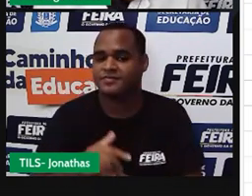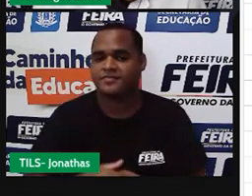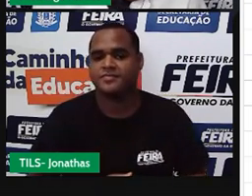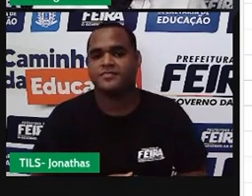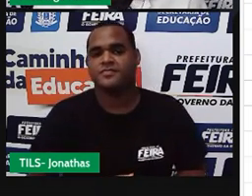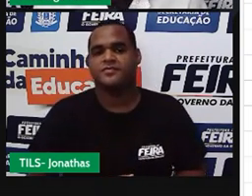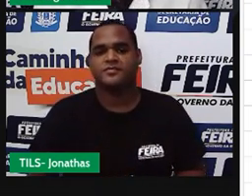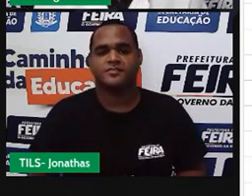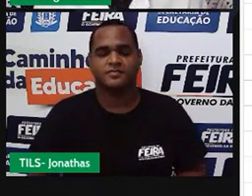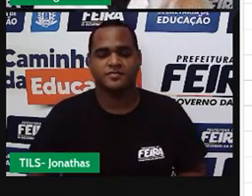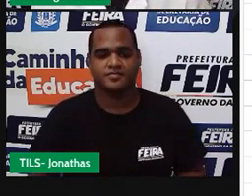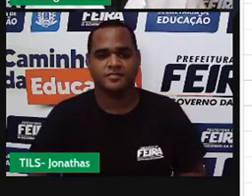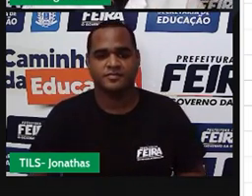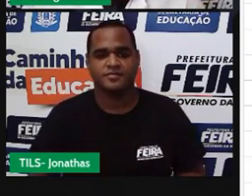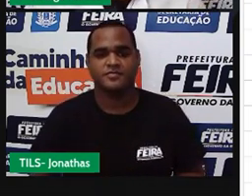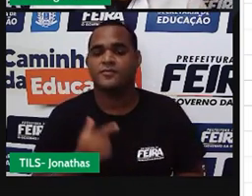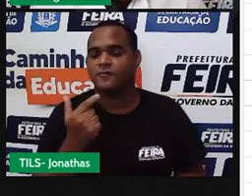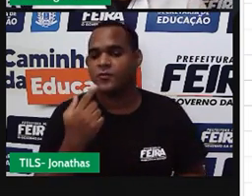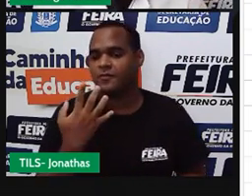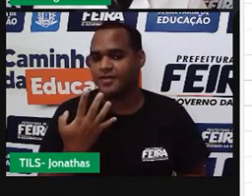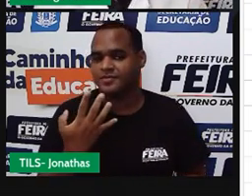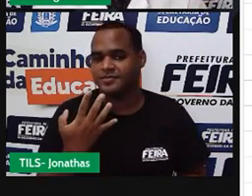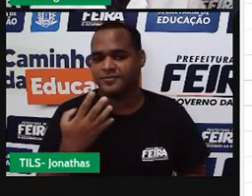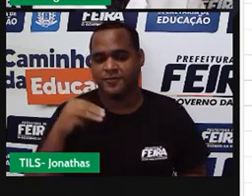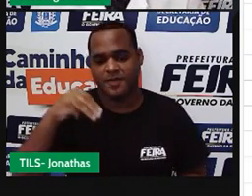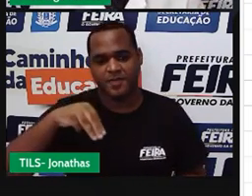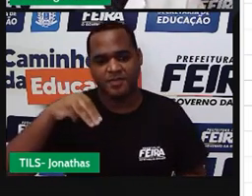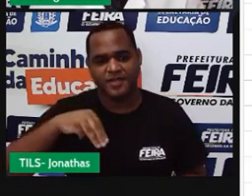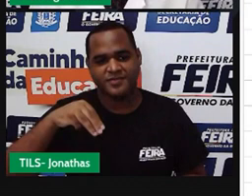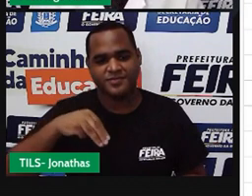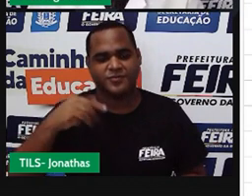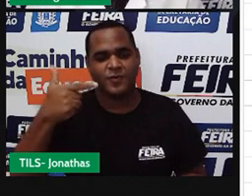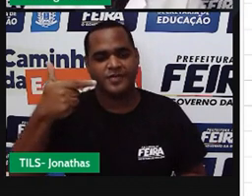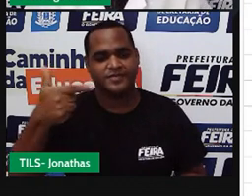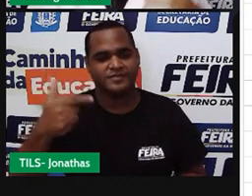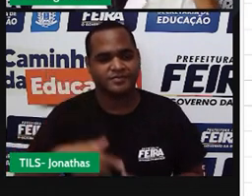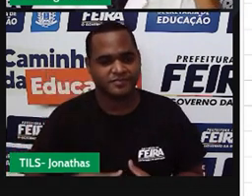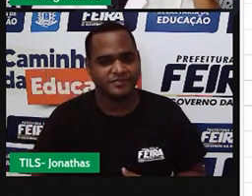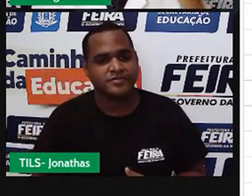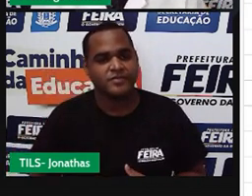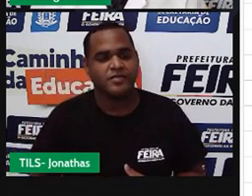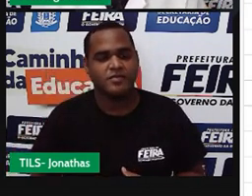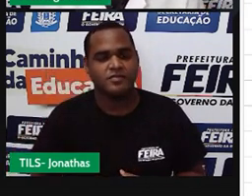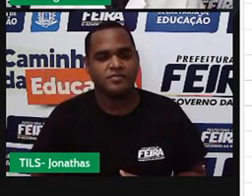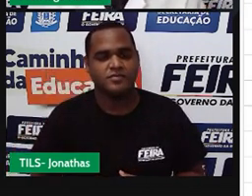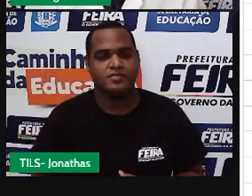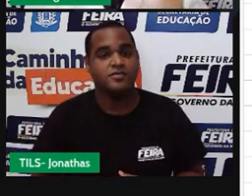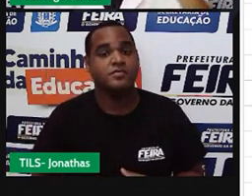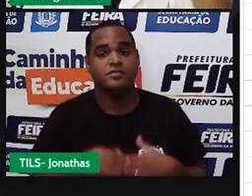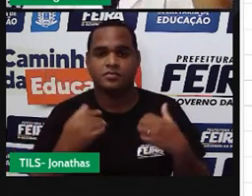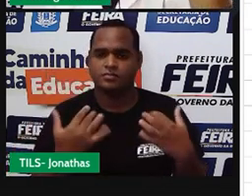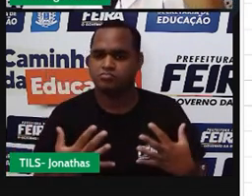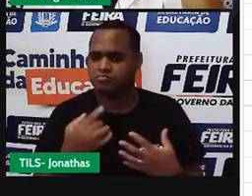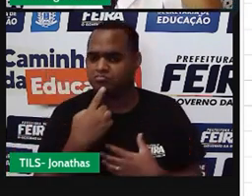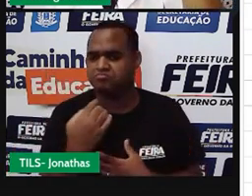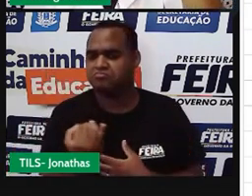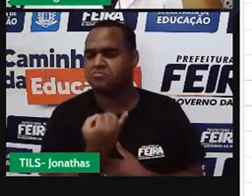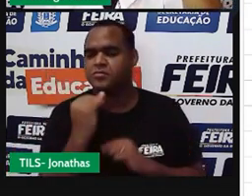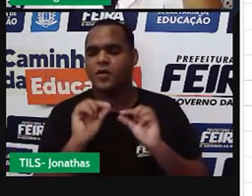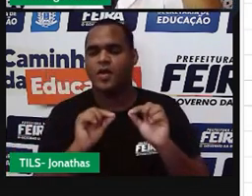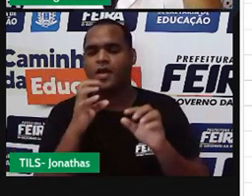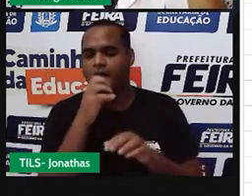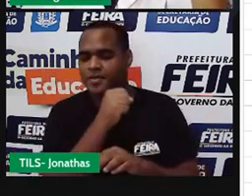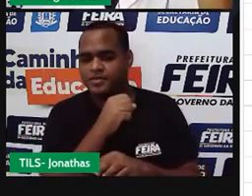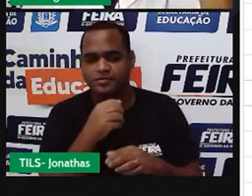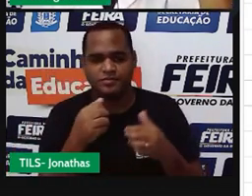24 metros quadrados e a gente encontrou da seguinte forma uma forma bem rápida quantas